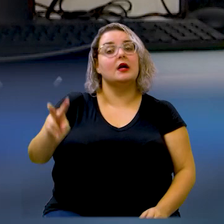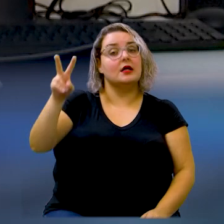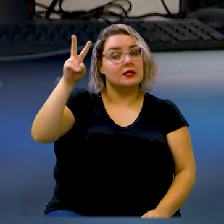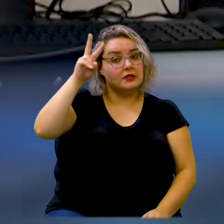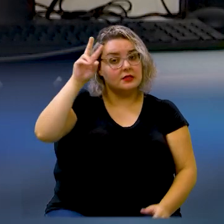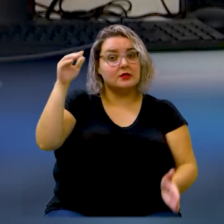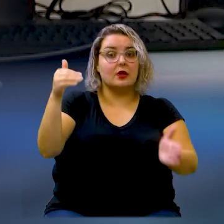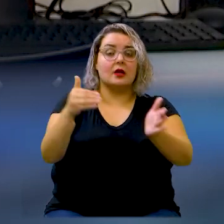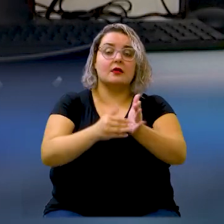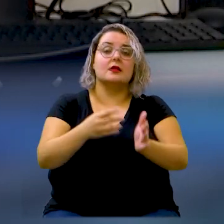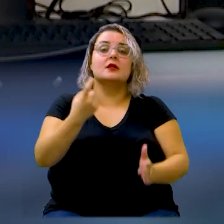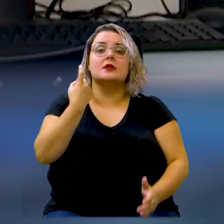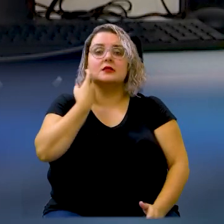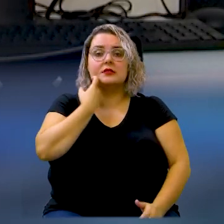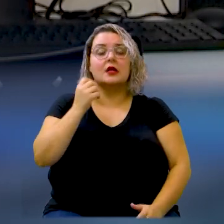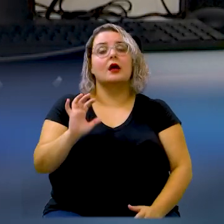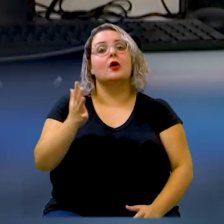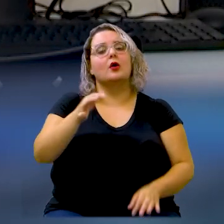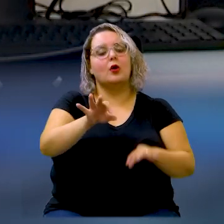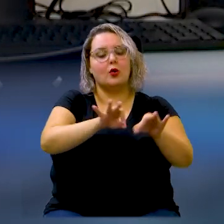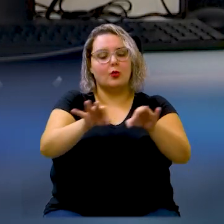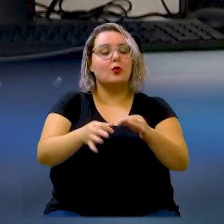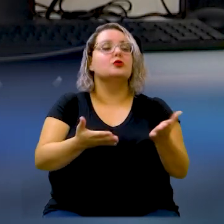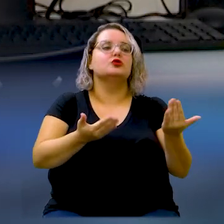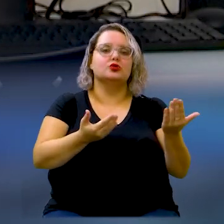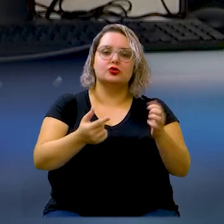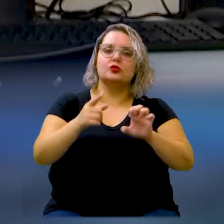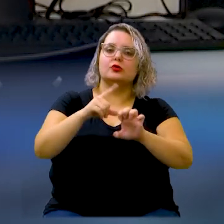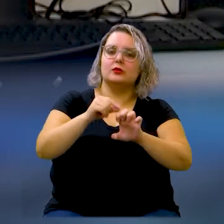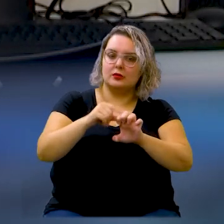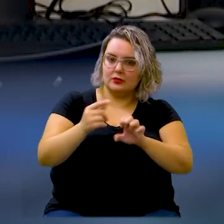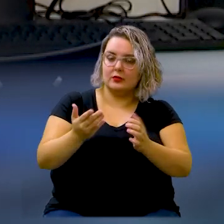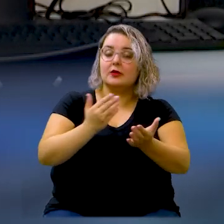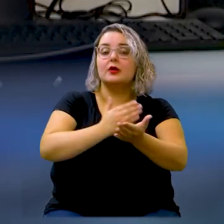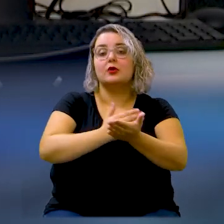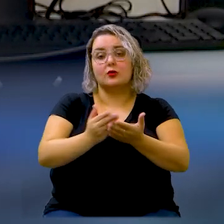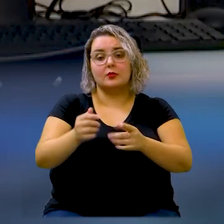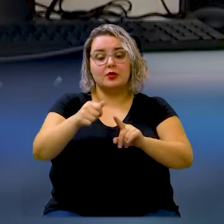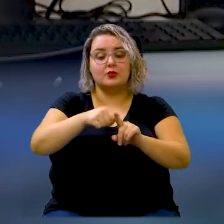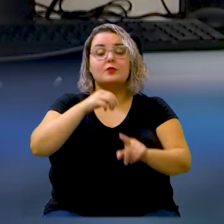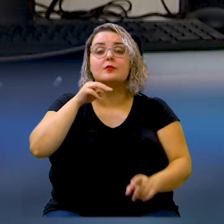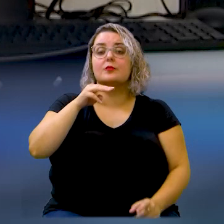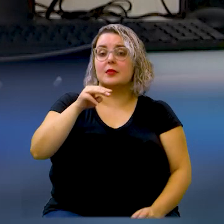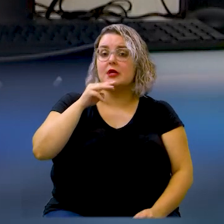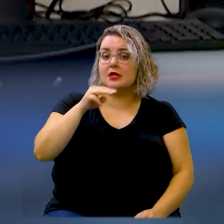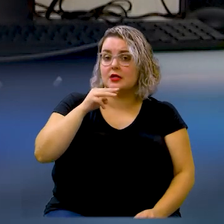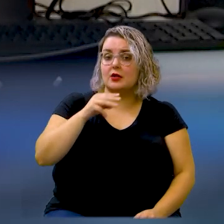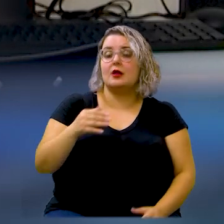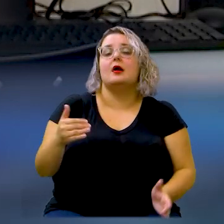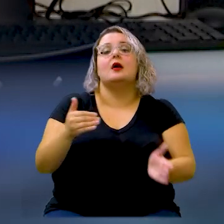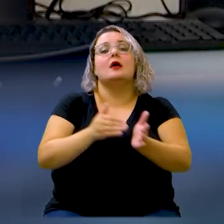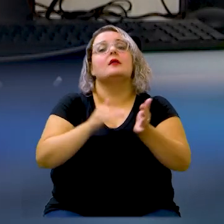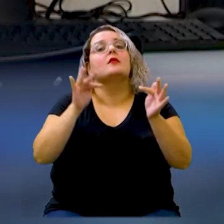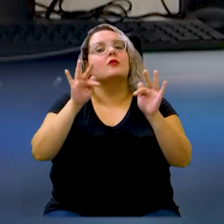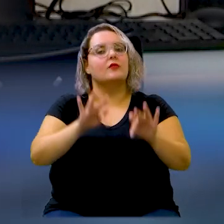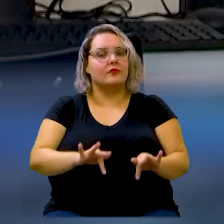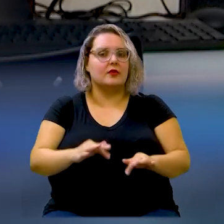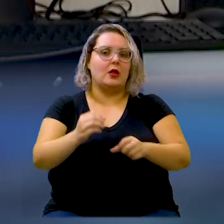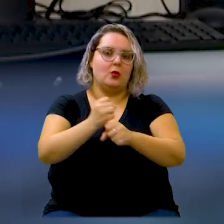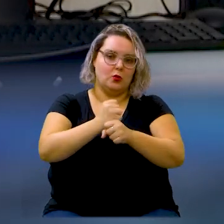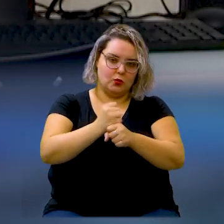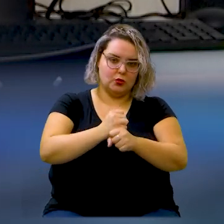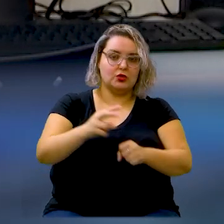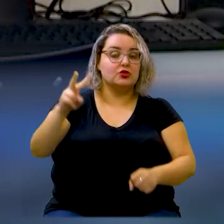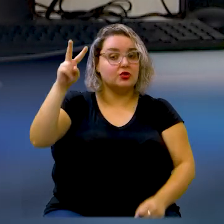segunda a sexta acontece o programa Jovem Empreendedor, que vai ter início agora em março e vai até o final do ano. E